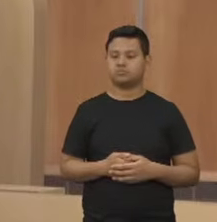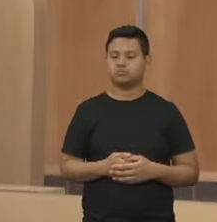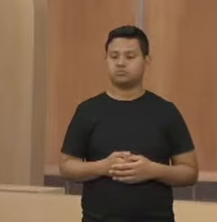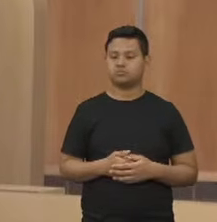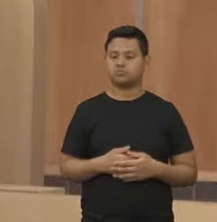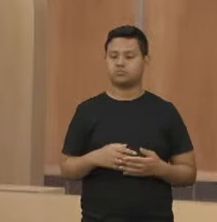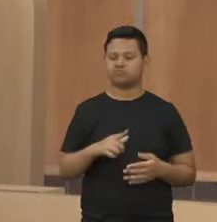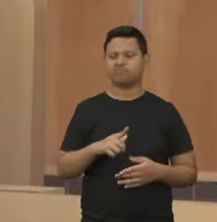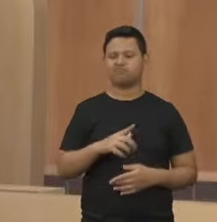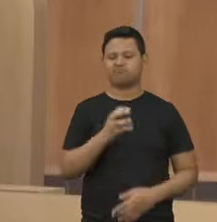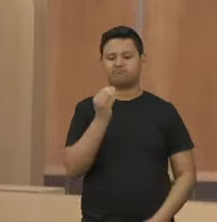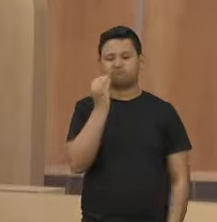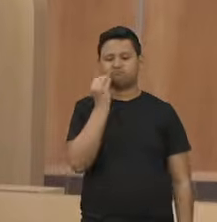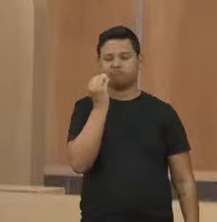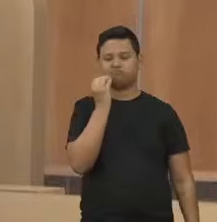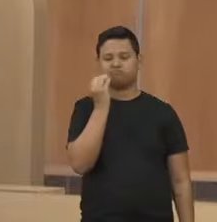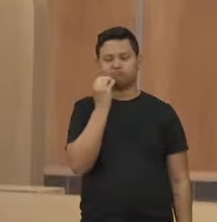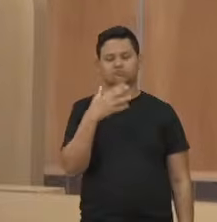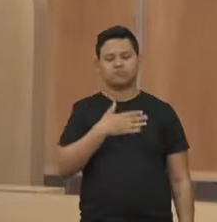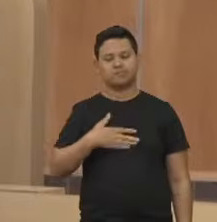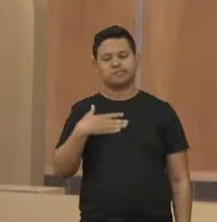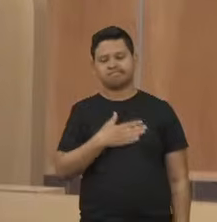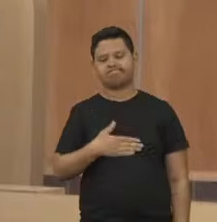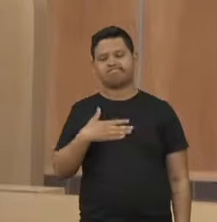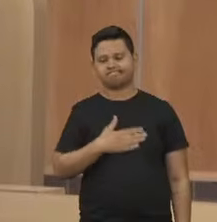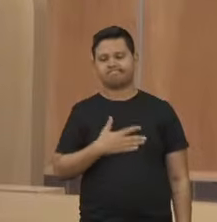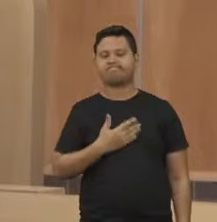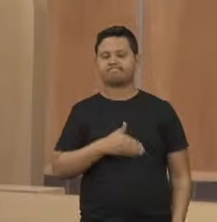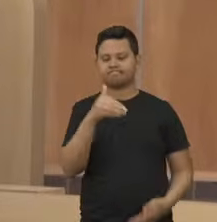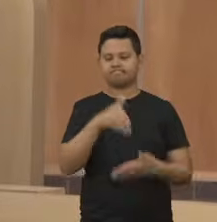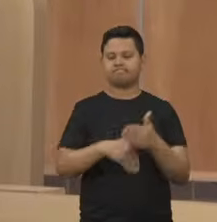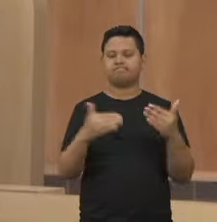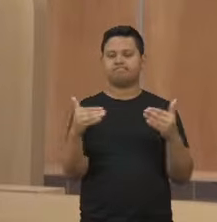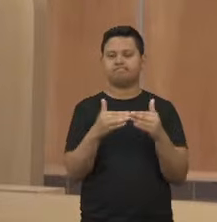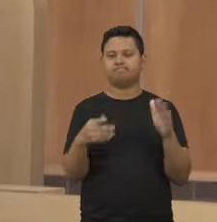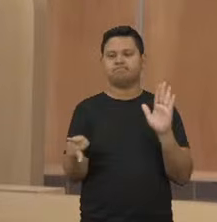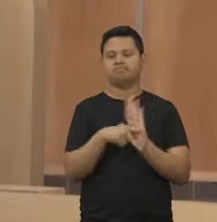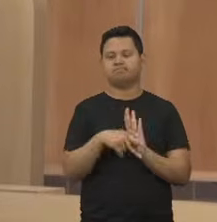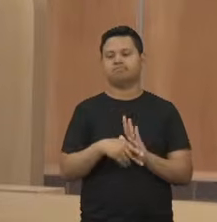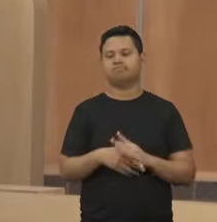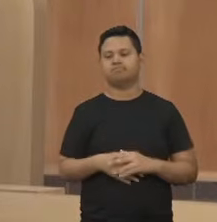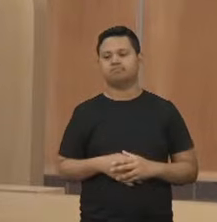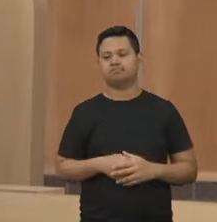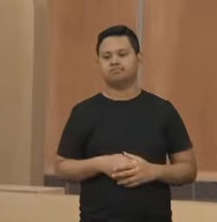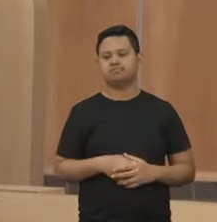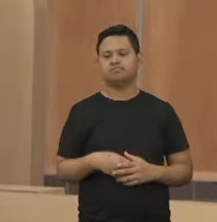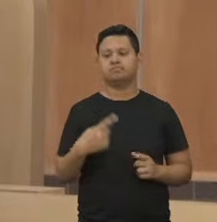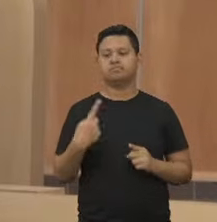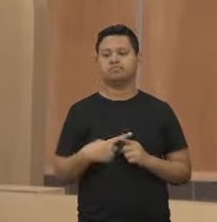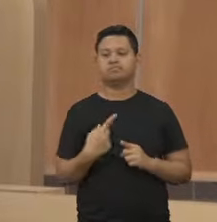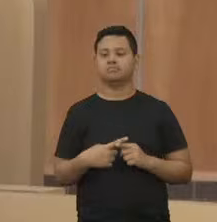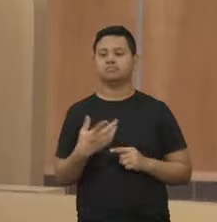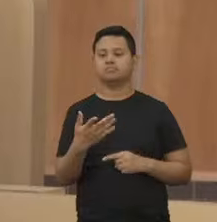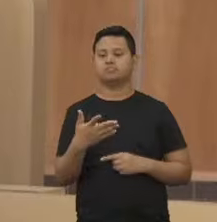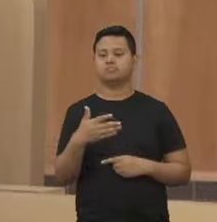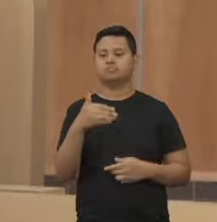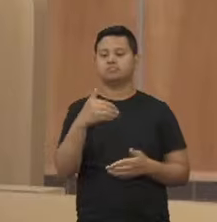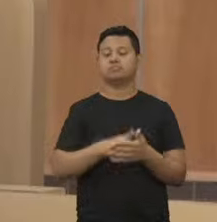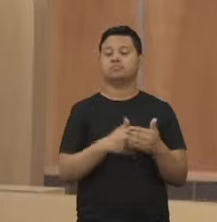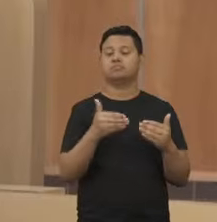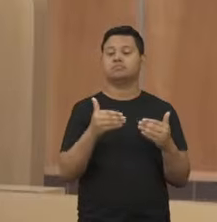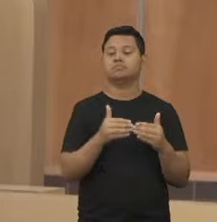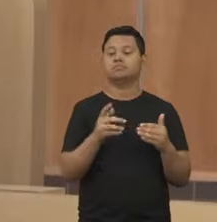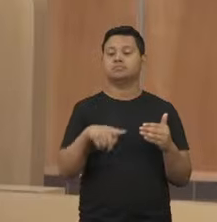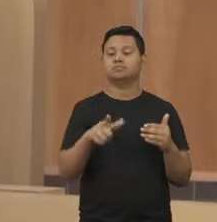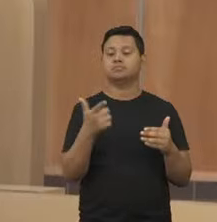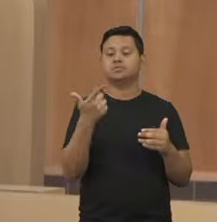maior prazer em votar favorável a esse projeto, porque votando nesse